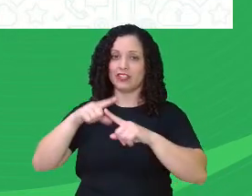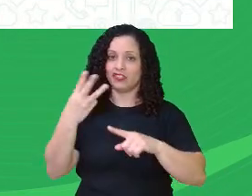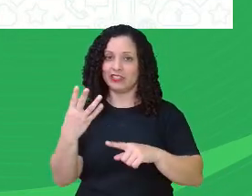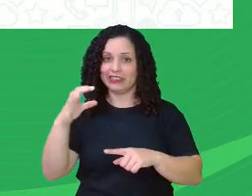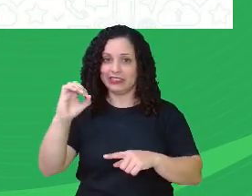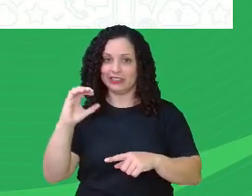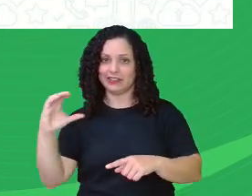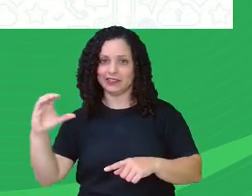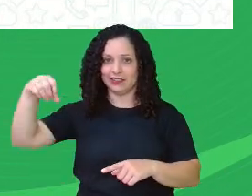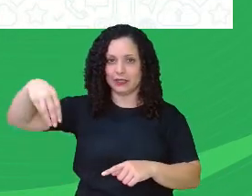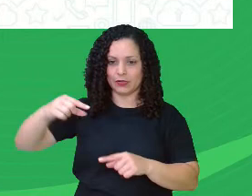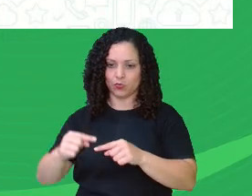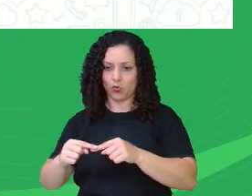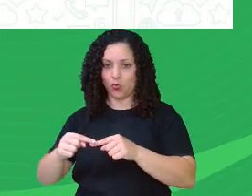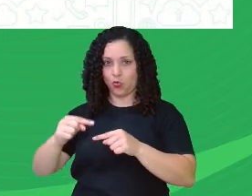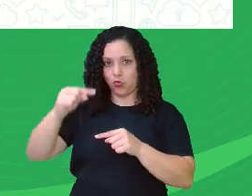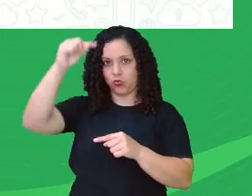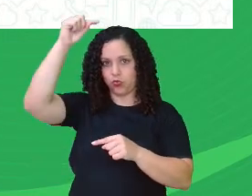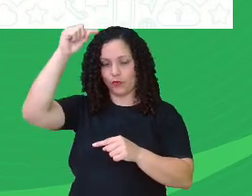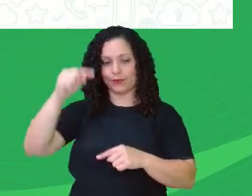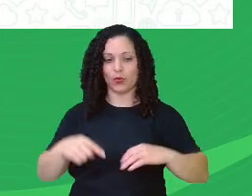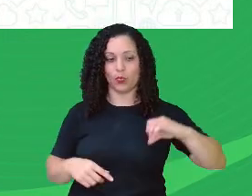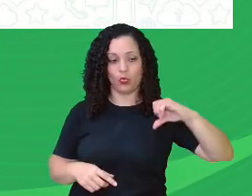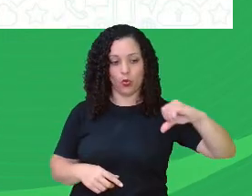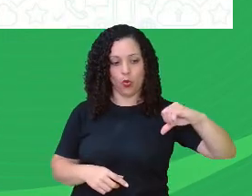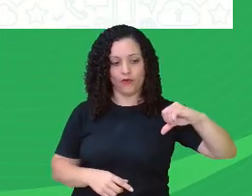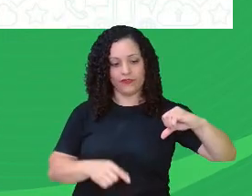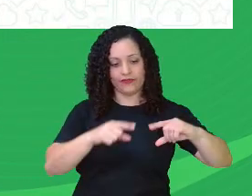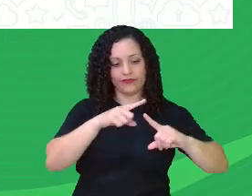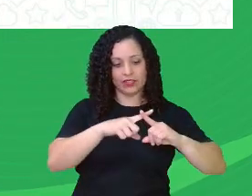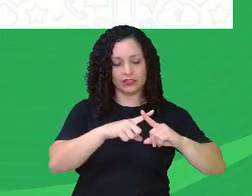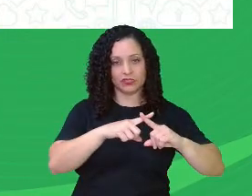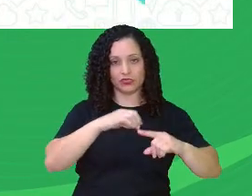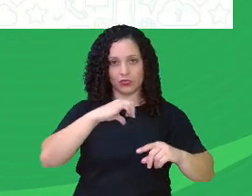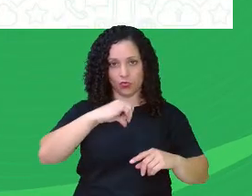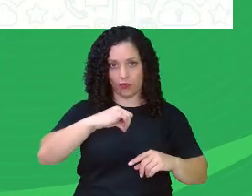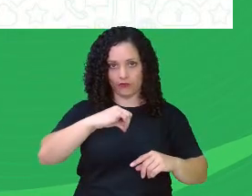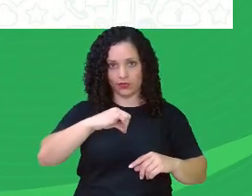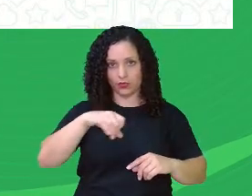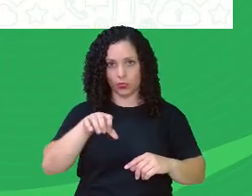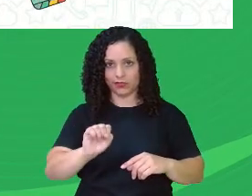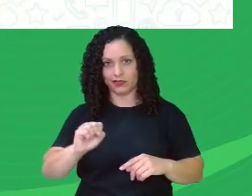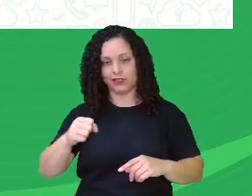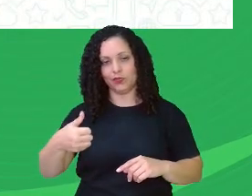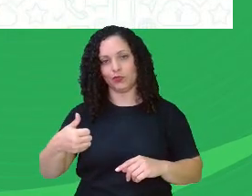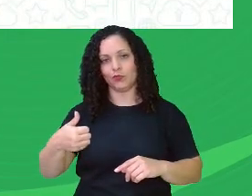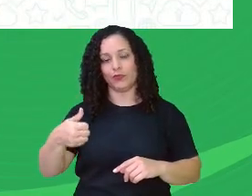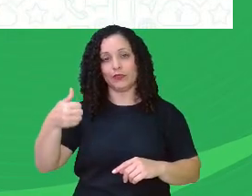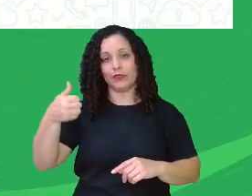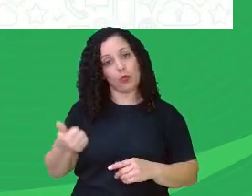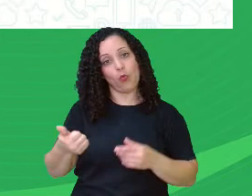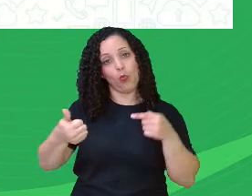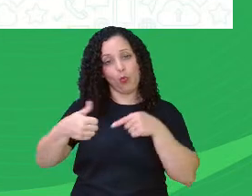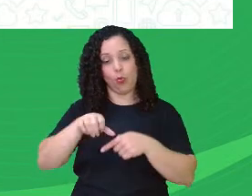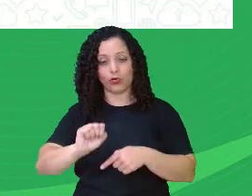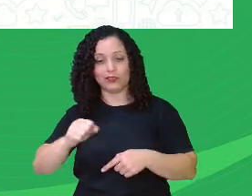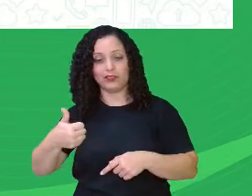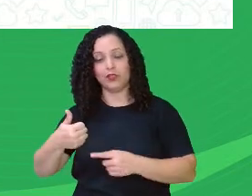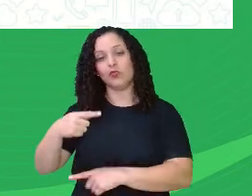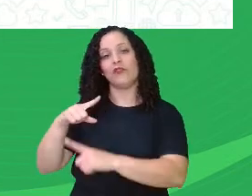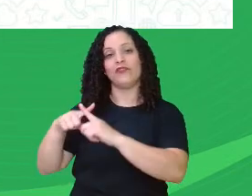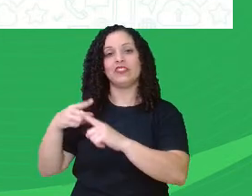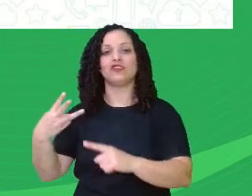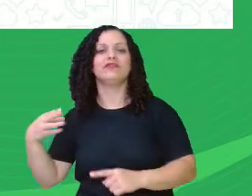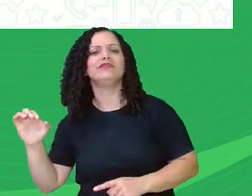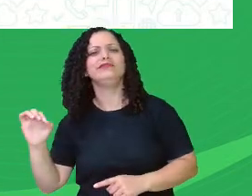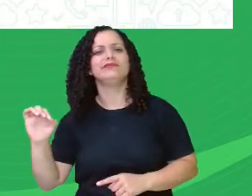você multiplicar 9 vezes 9, vai dar 81. E 81 multiplicado por 30, você pode...